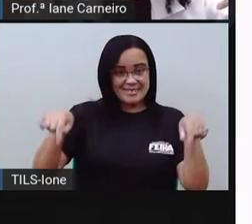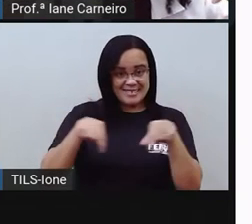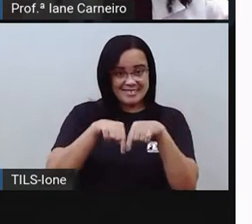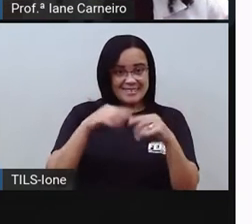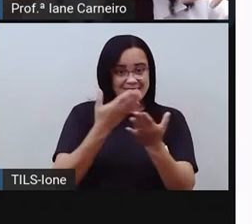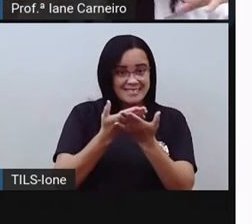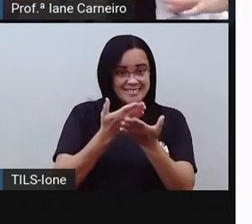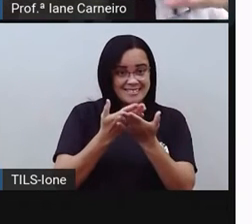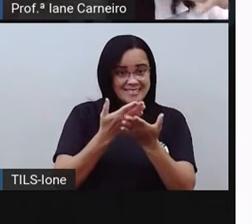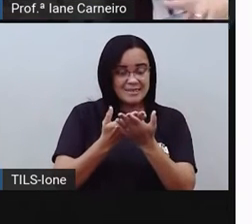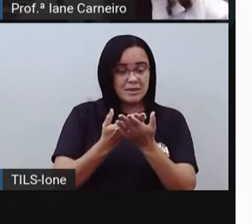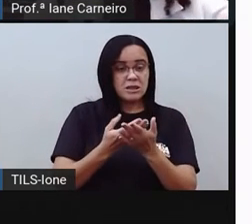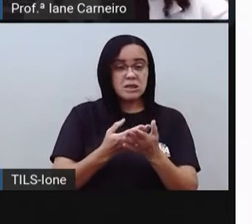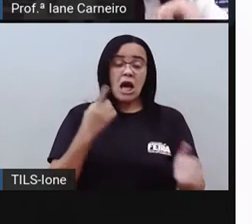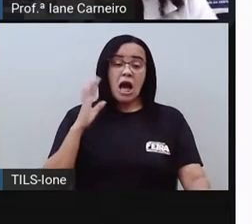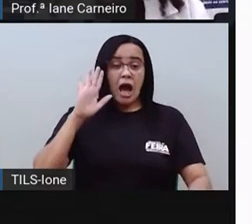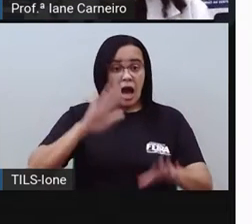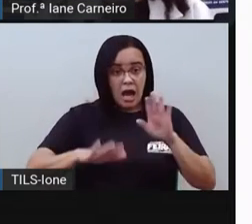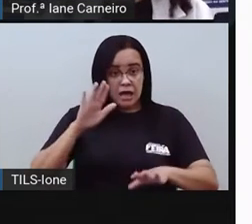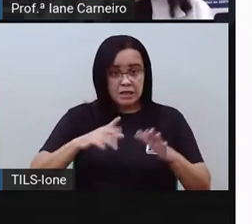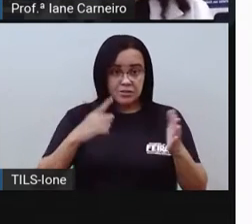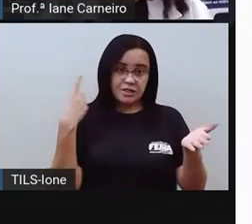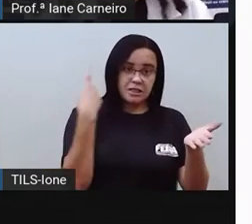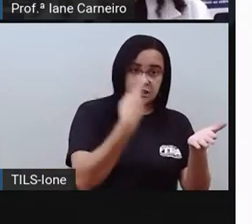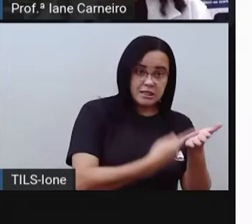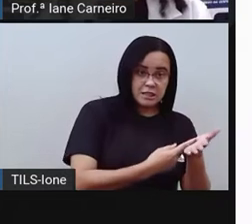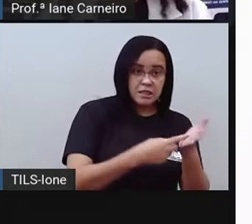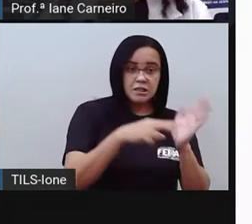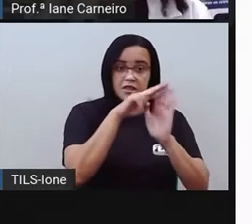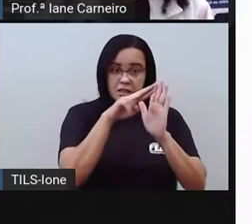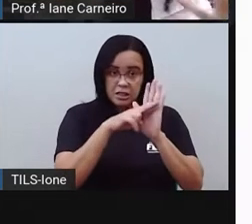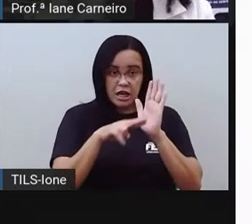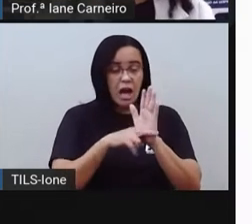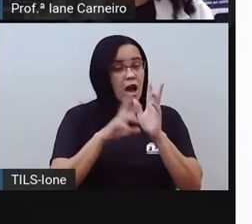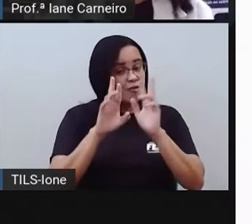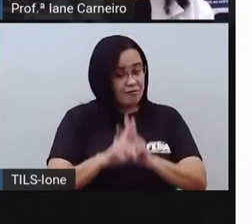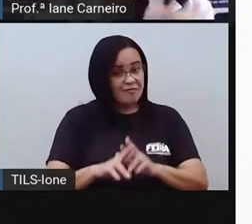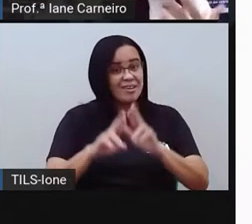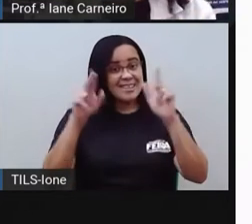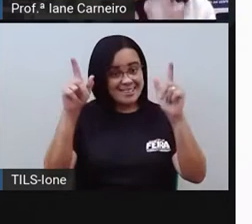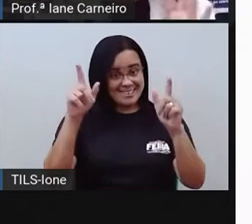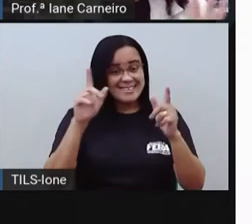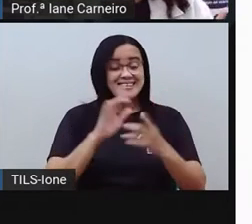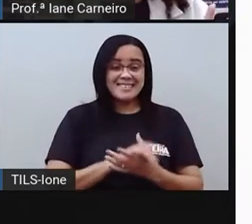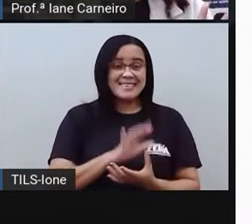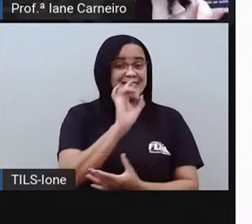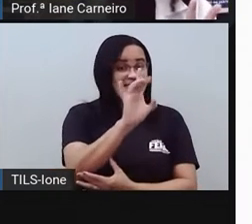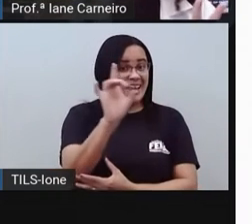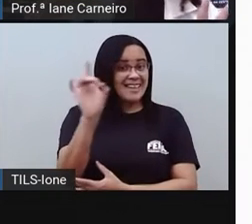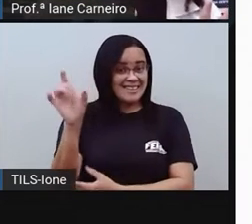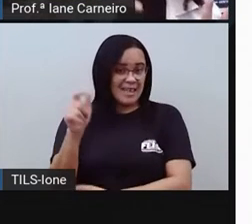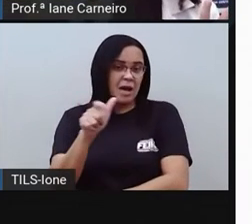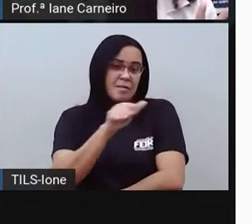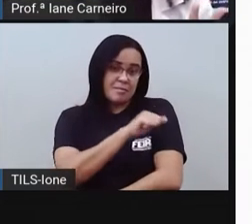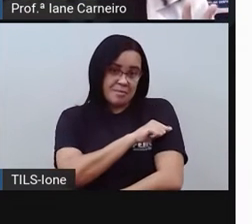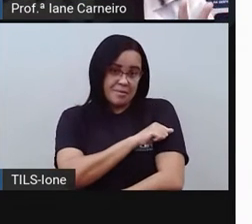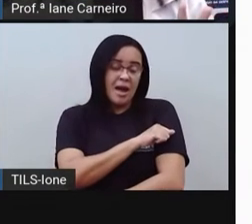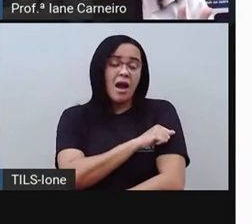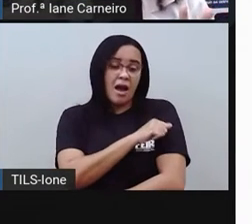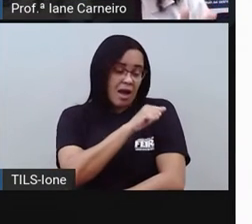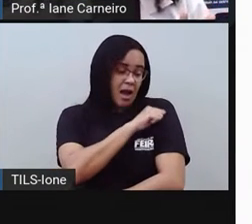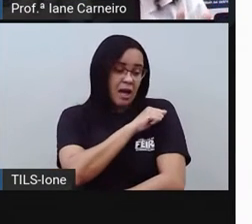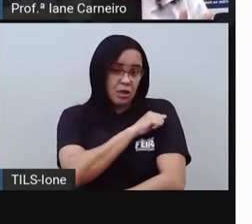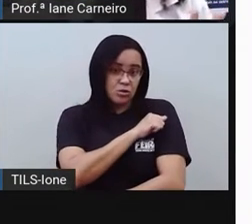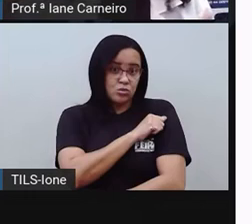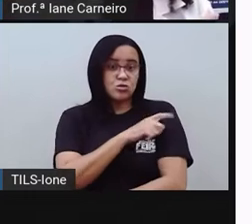sua sala podem ser diferentes dos combinados do segundo ano, né? Porque as pessoas, as crianças são diferentes, os problemas do